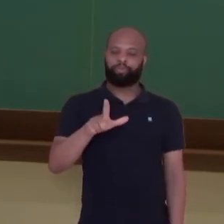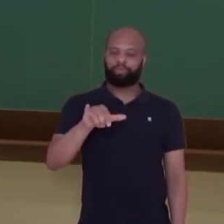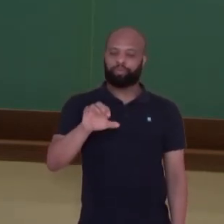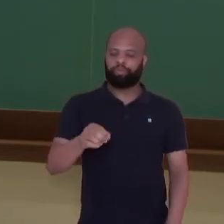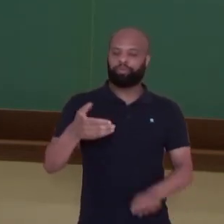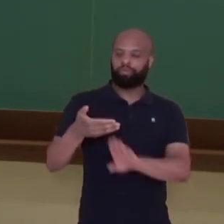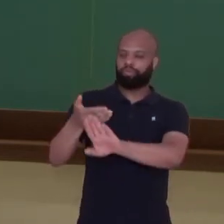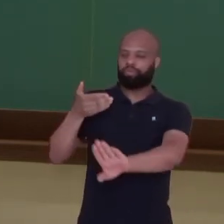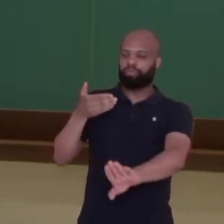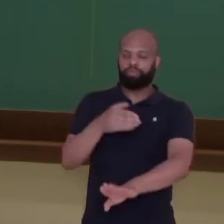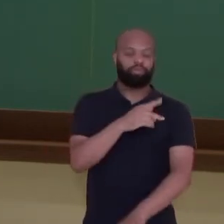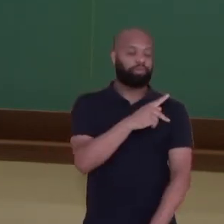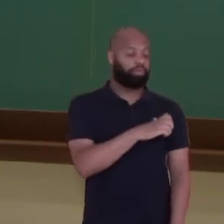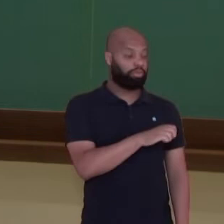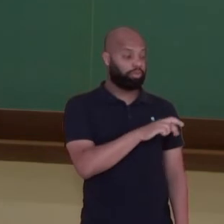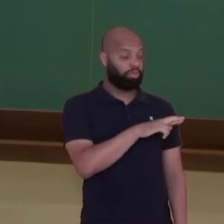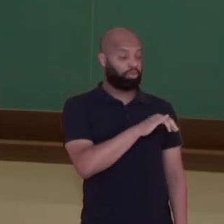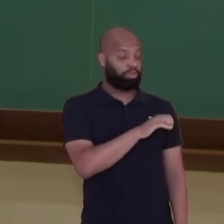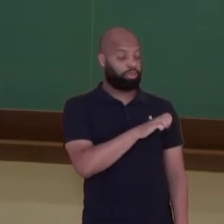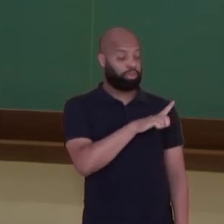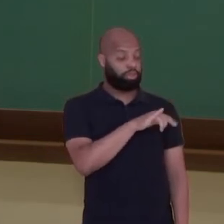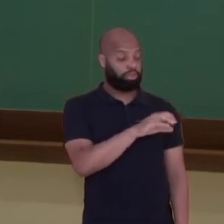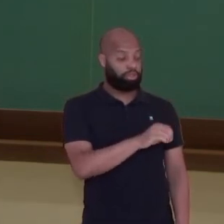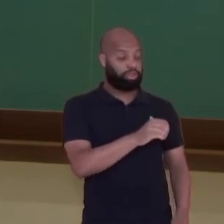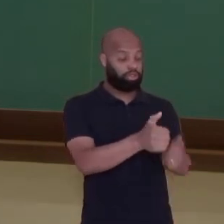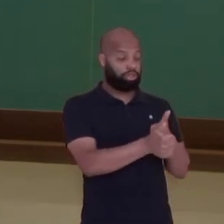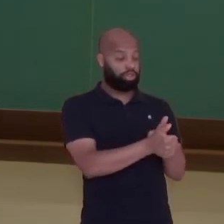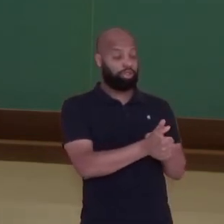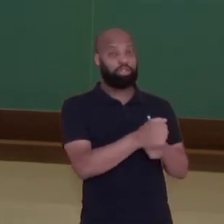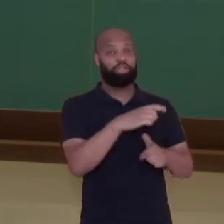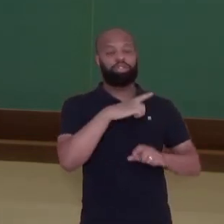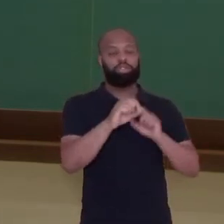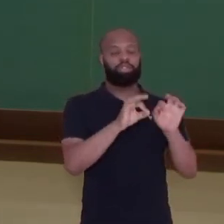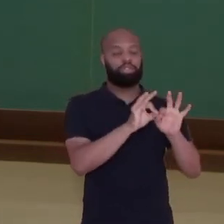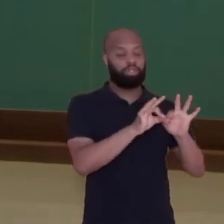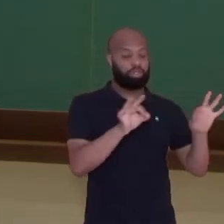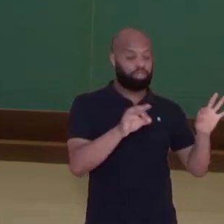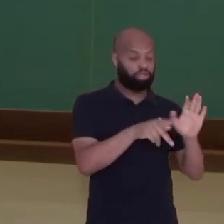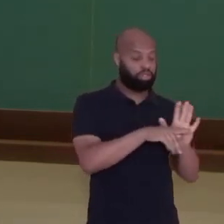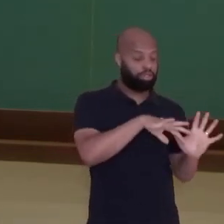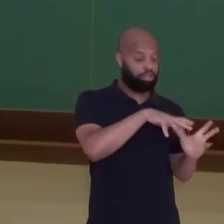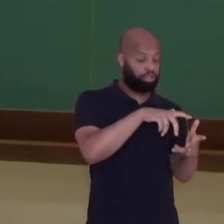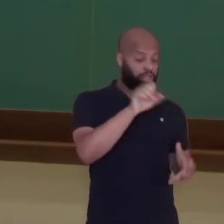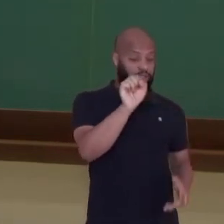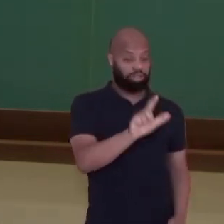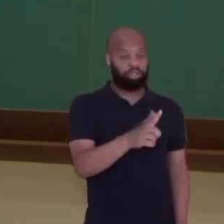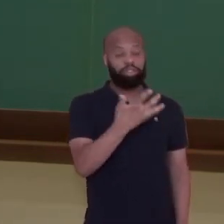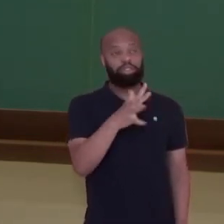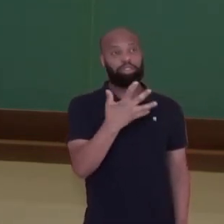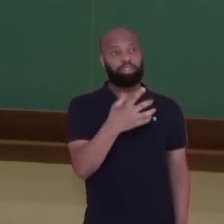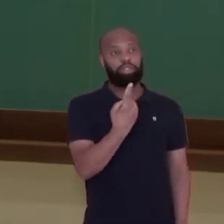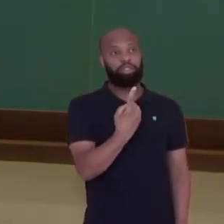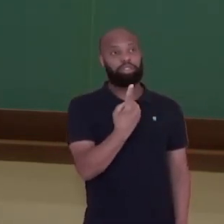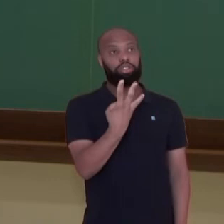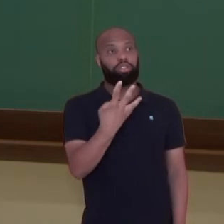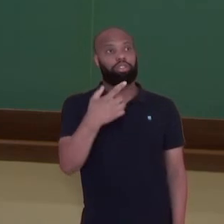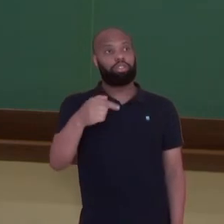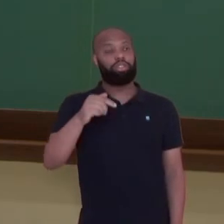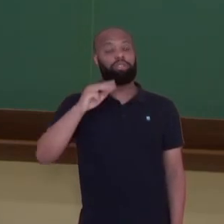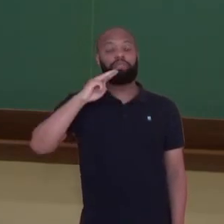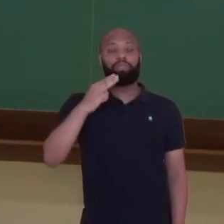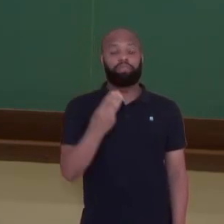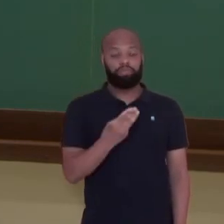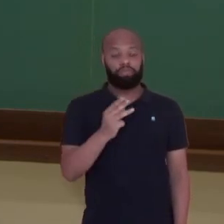distante, periélio próximo. E a distância entre a Terra e o Sol é de aproximadamente